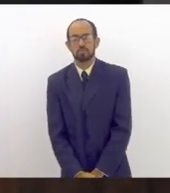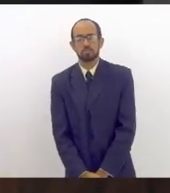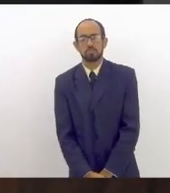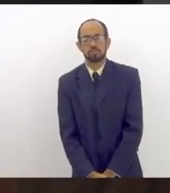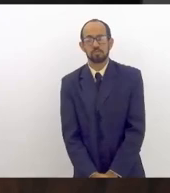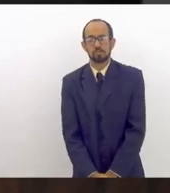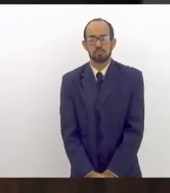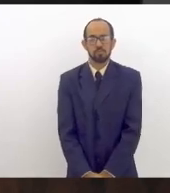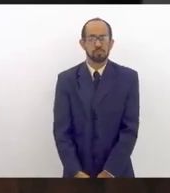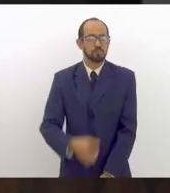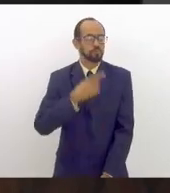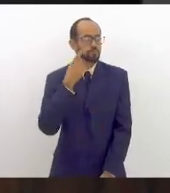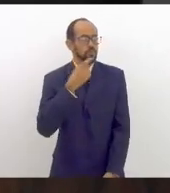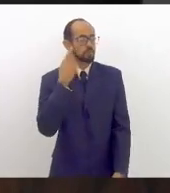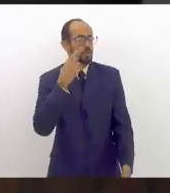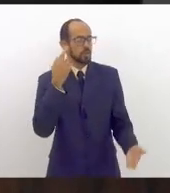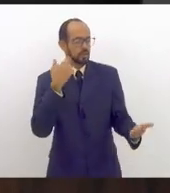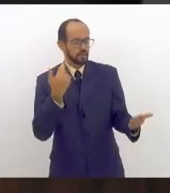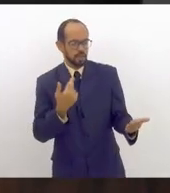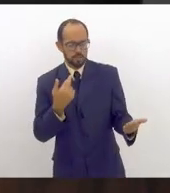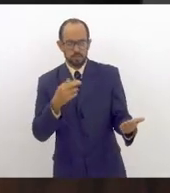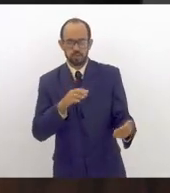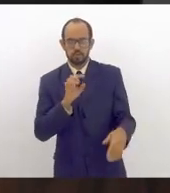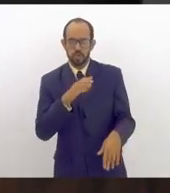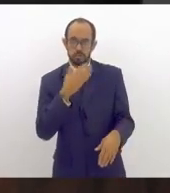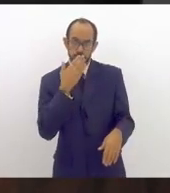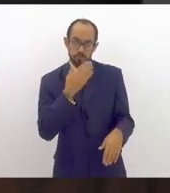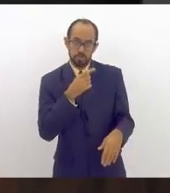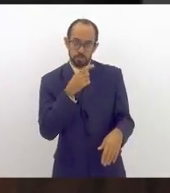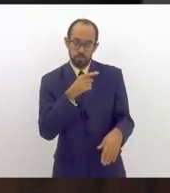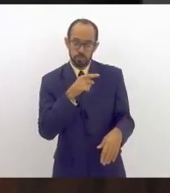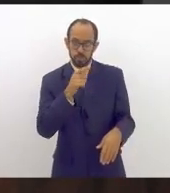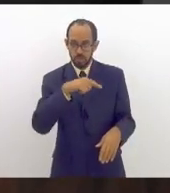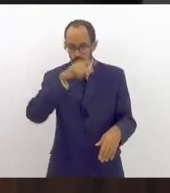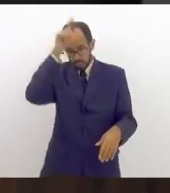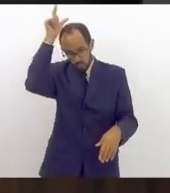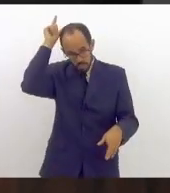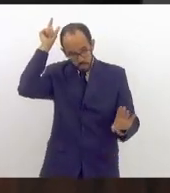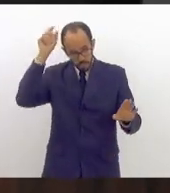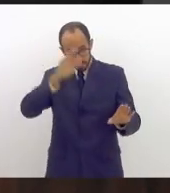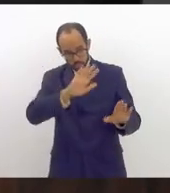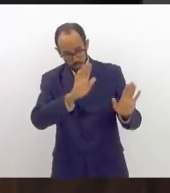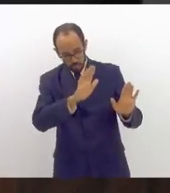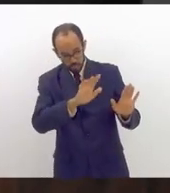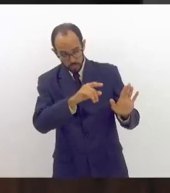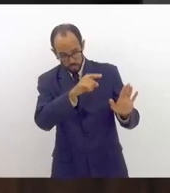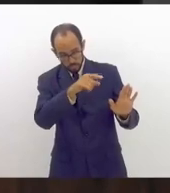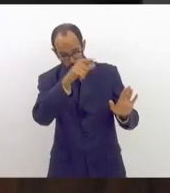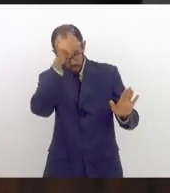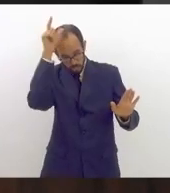Deputada Renata, só queria chamar a atenção de Vossa Excelência, deputado Luiz. Deputado Luiz Paulo.